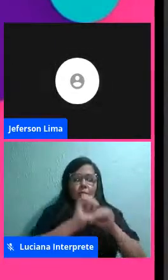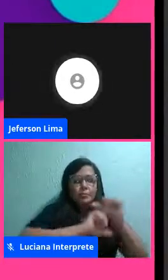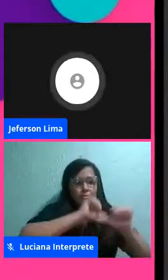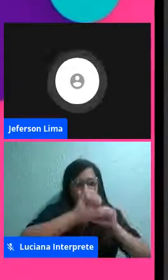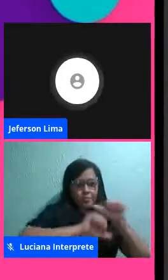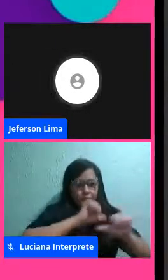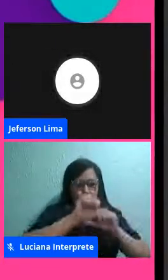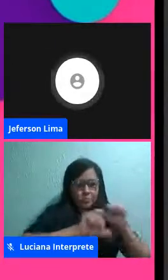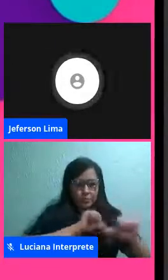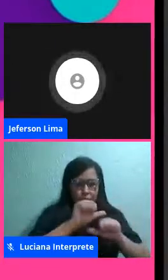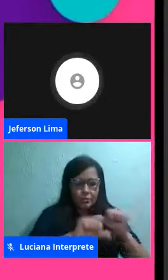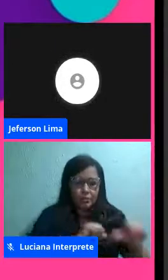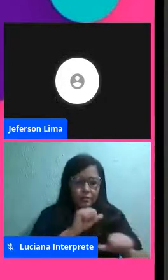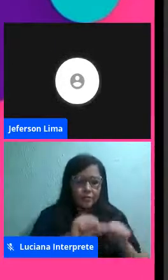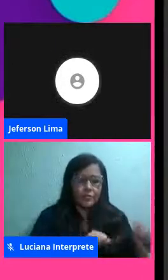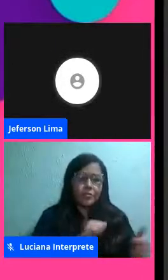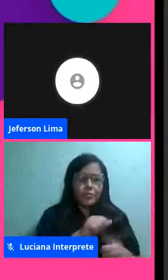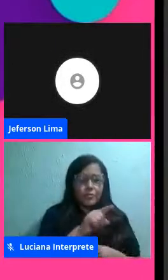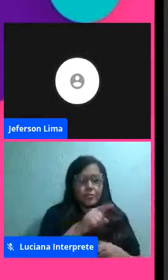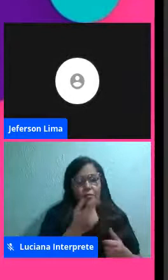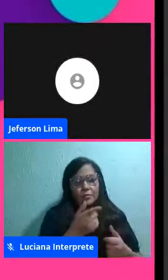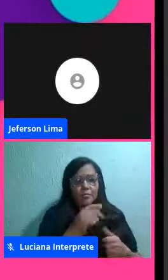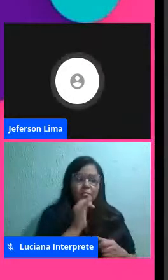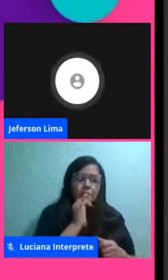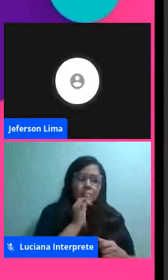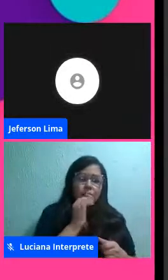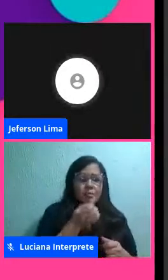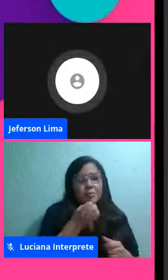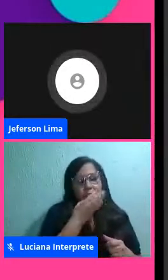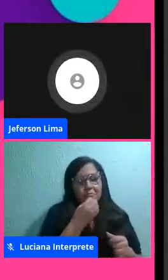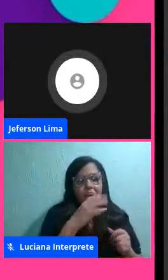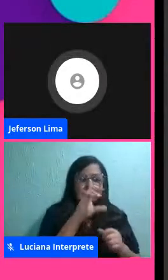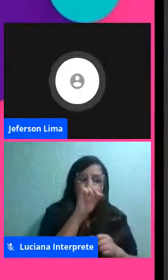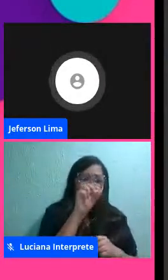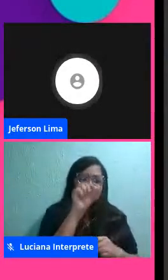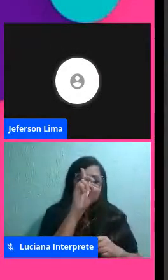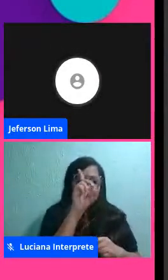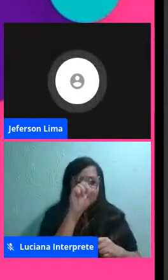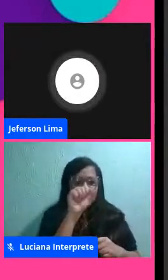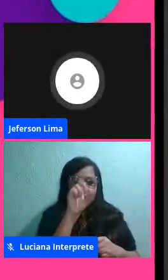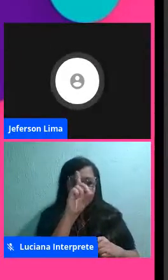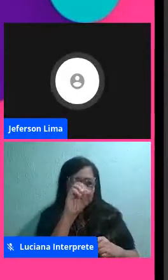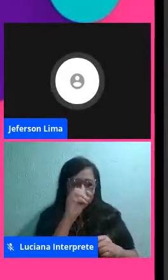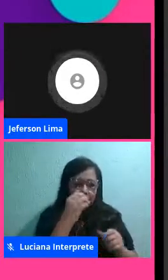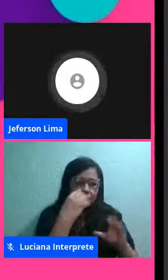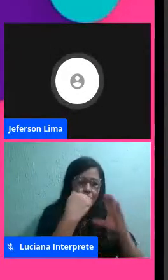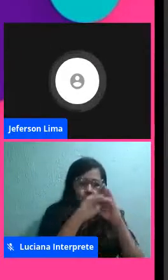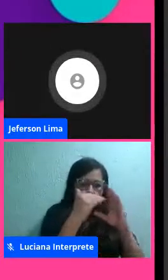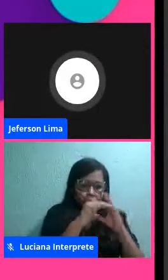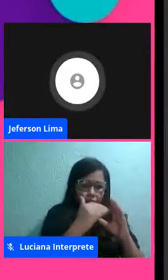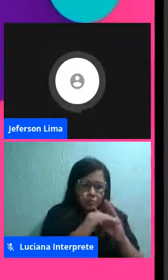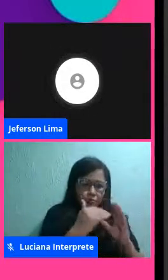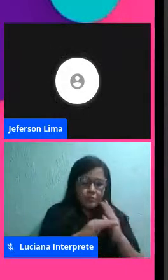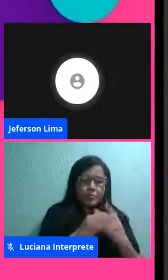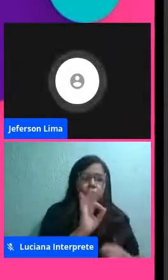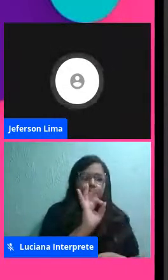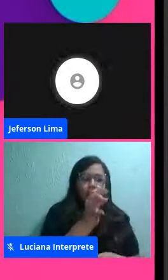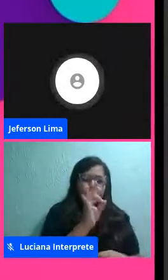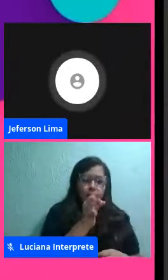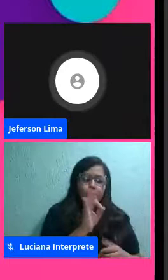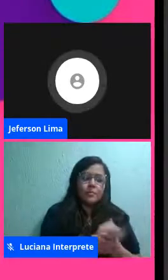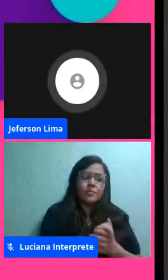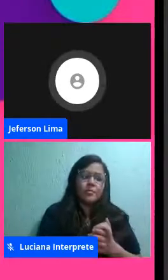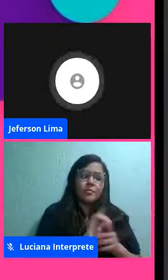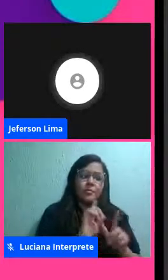melhor, né? Sempre melhor a gente transmitir dados do que transmitir string. Certinho? Deixa eu deixar salvo aqui. Tá vendo que temos o Node módulos aqui do ladinho, né? Então quer dizer que a